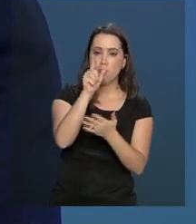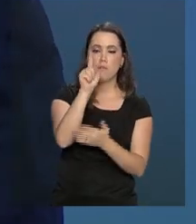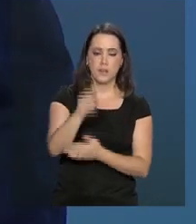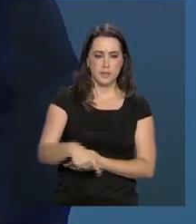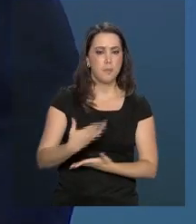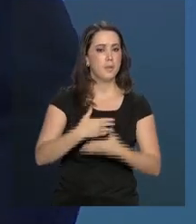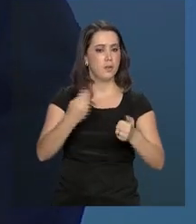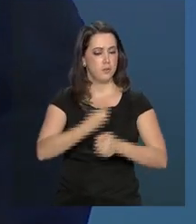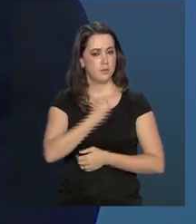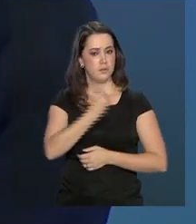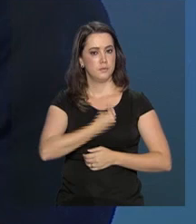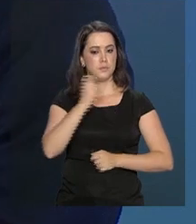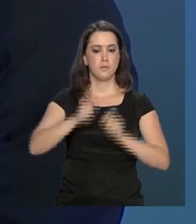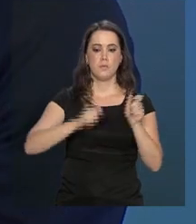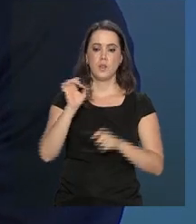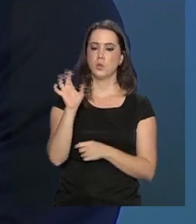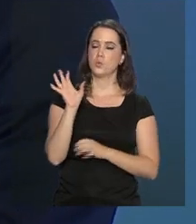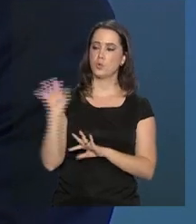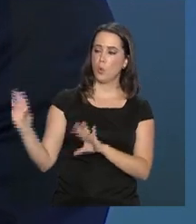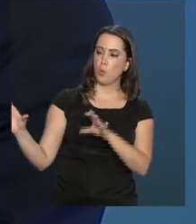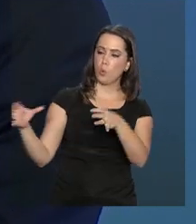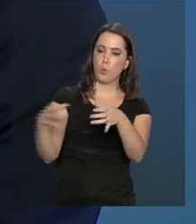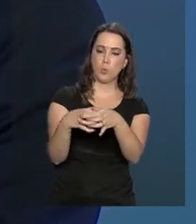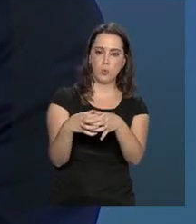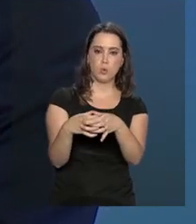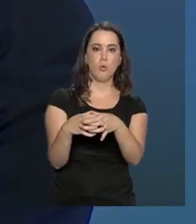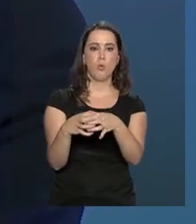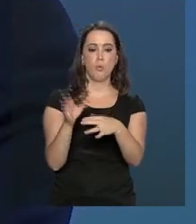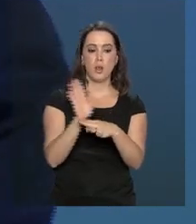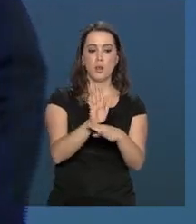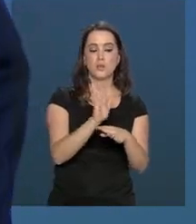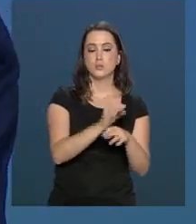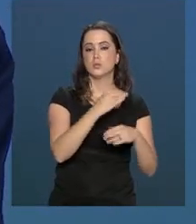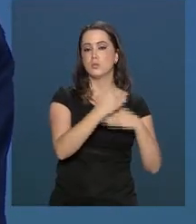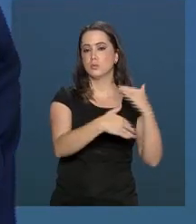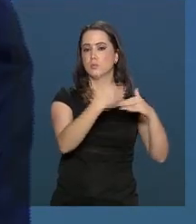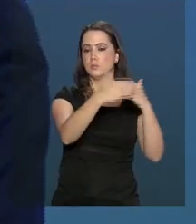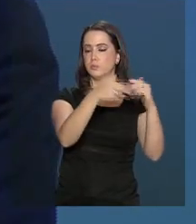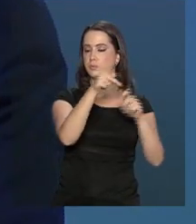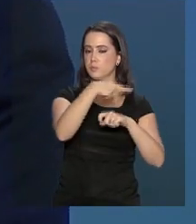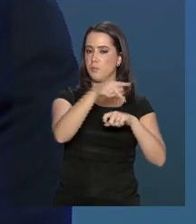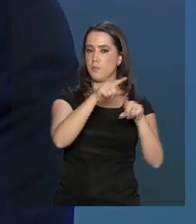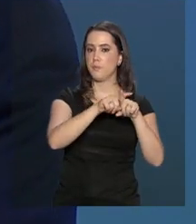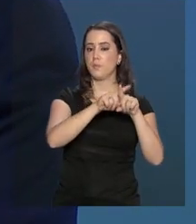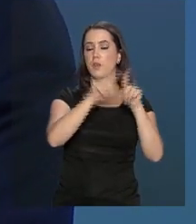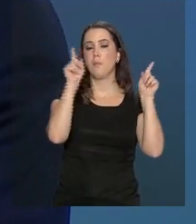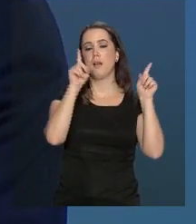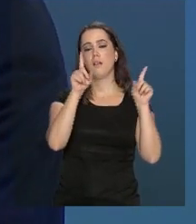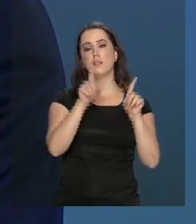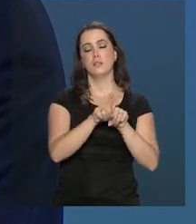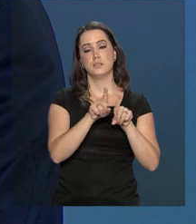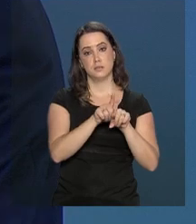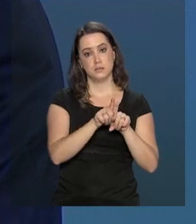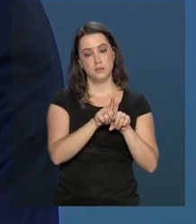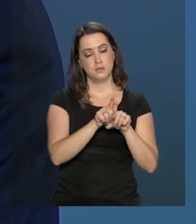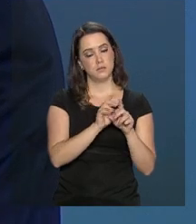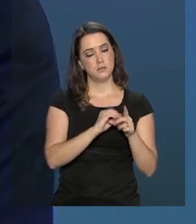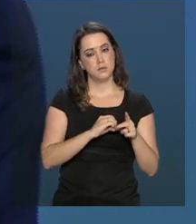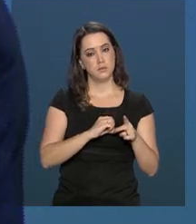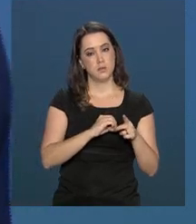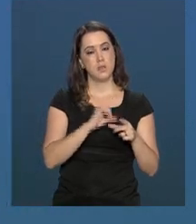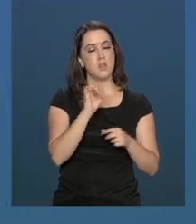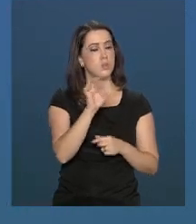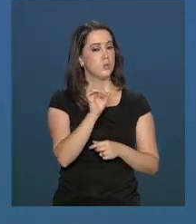melhorem a vida das pessoas não só o setor é contribuir para o crescimento do país não só o setor contribuir